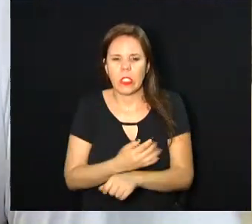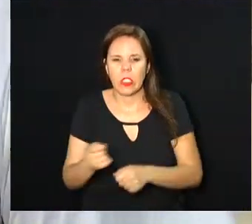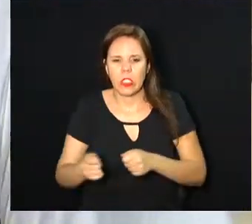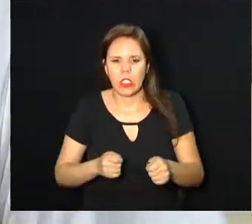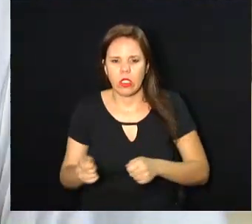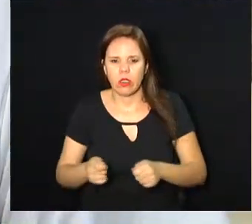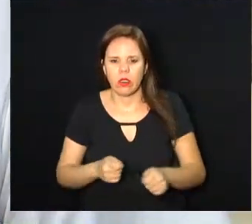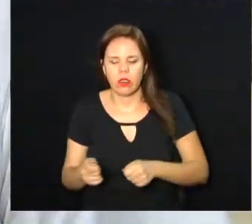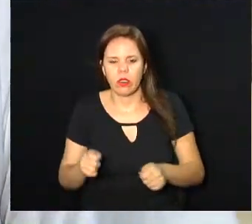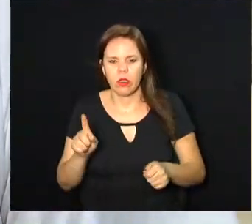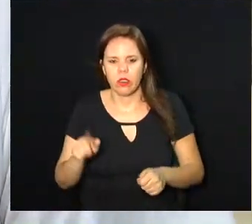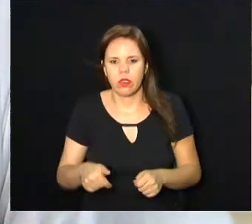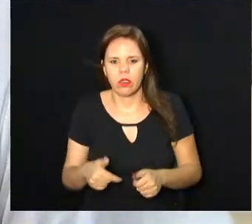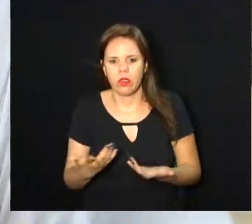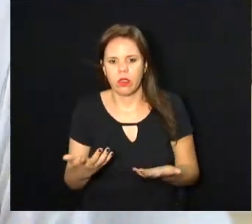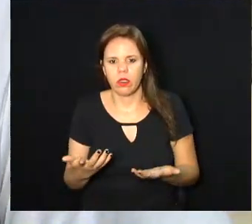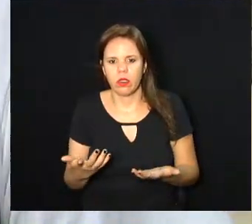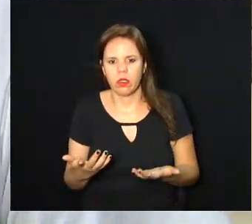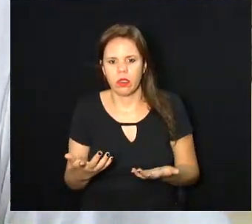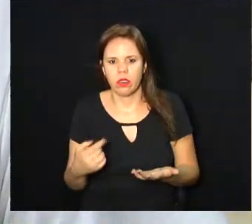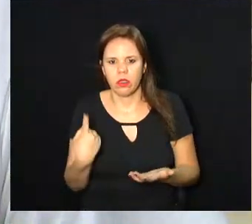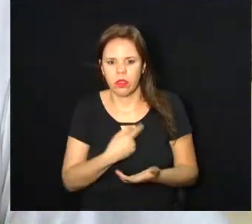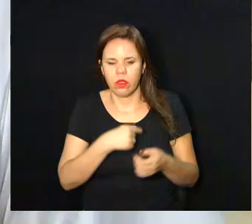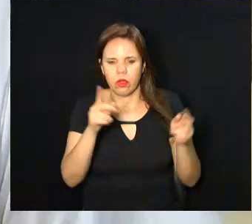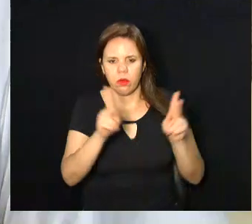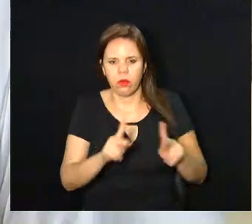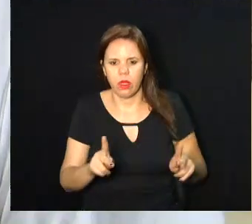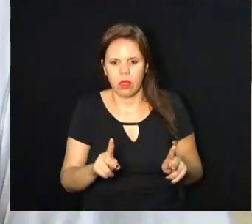a ancoragem dessa energia pacífica somos todos